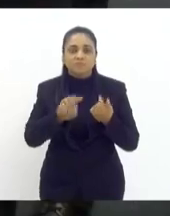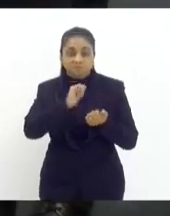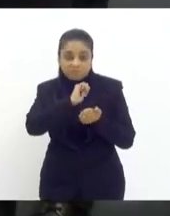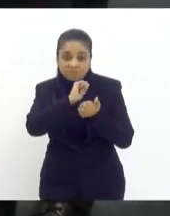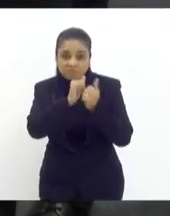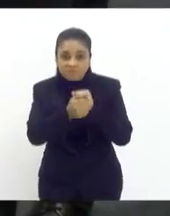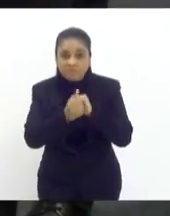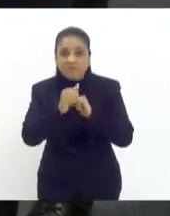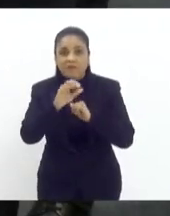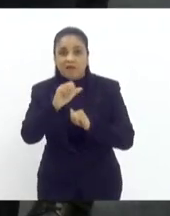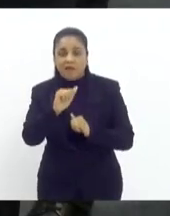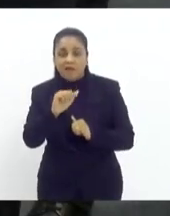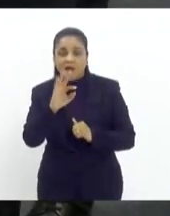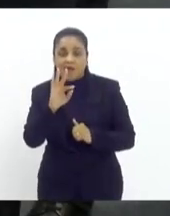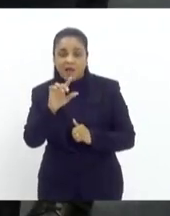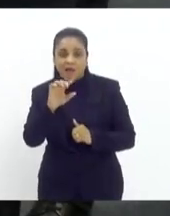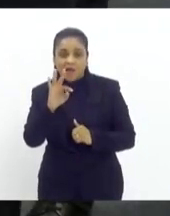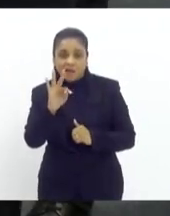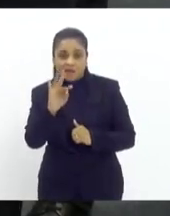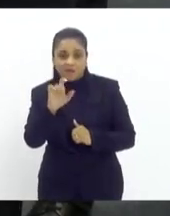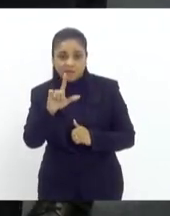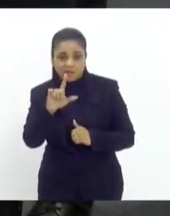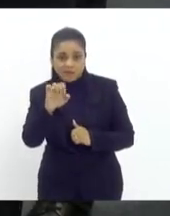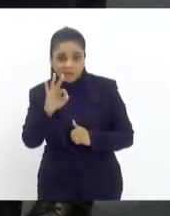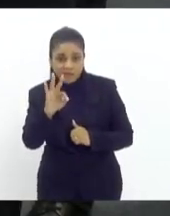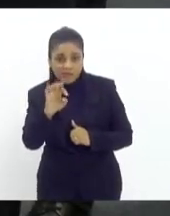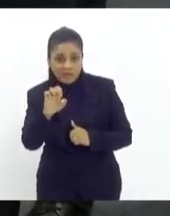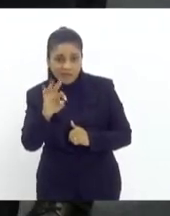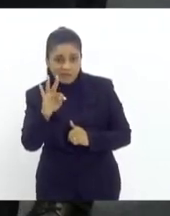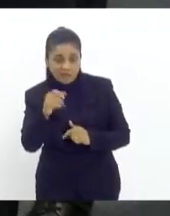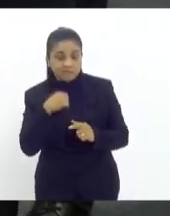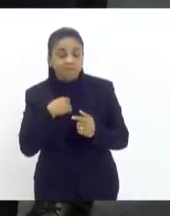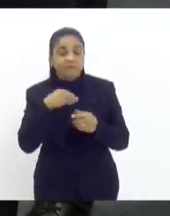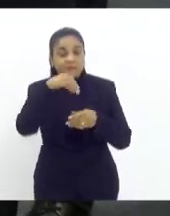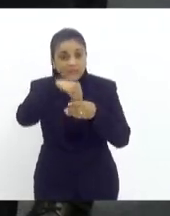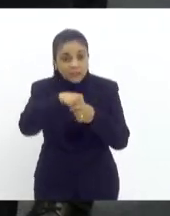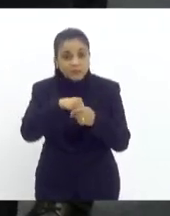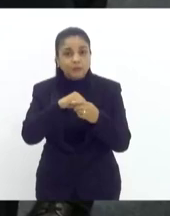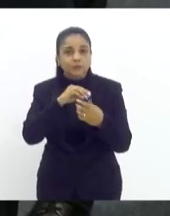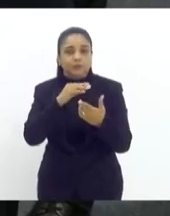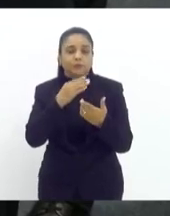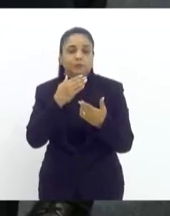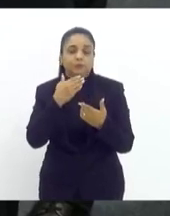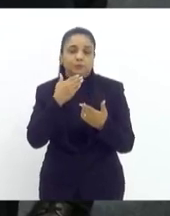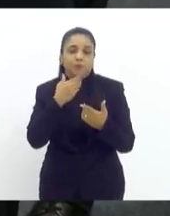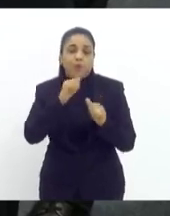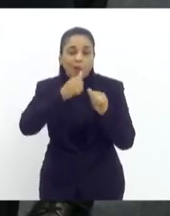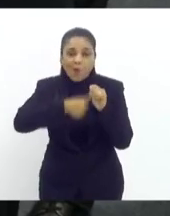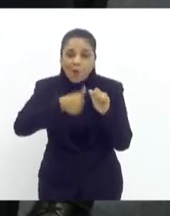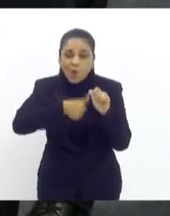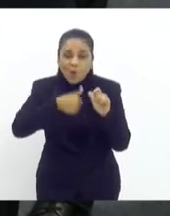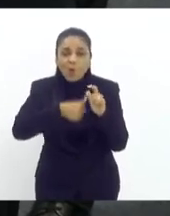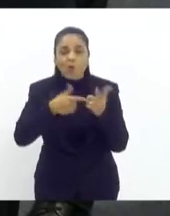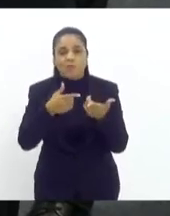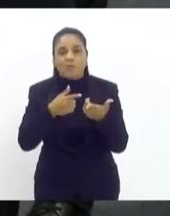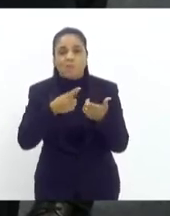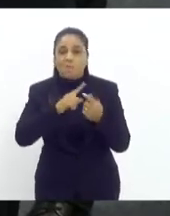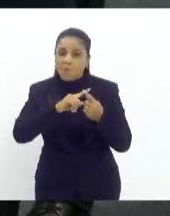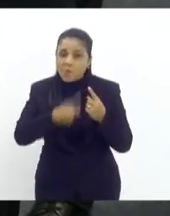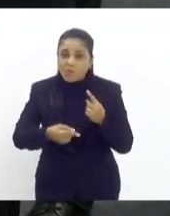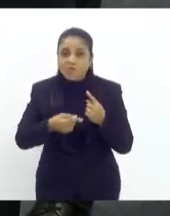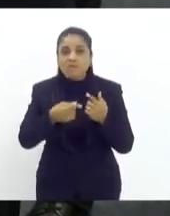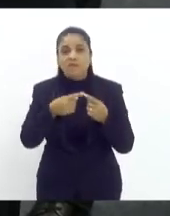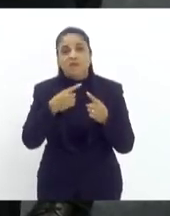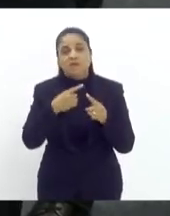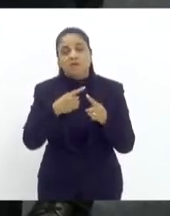negros nesses nesses clubes estava também muito ligada a impossibilidade de fazê-los